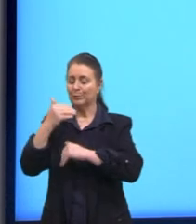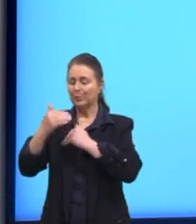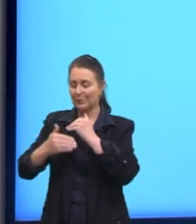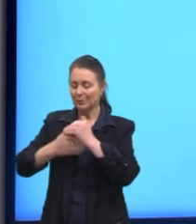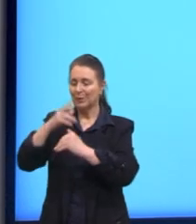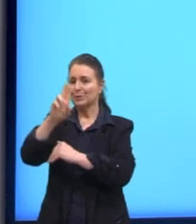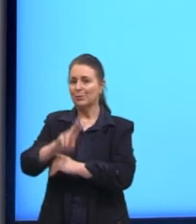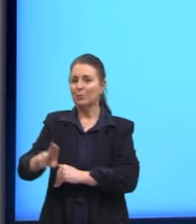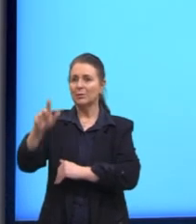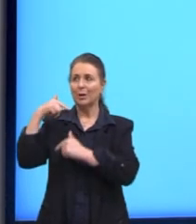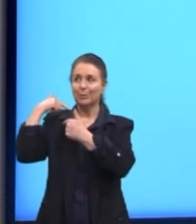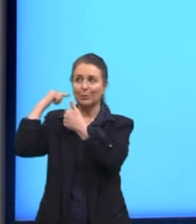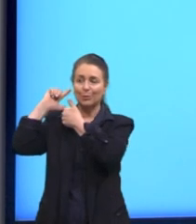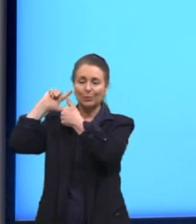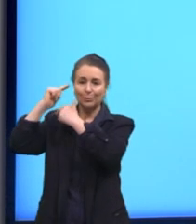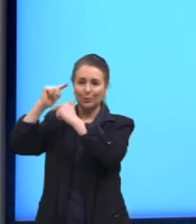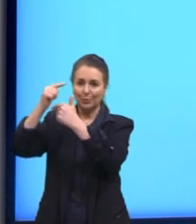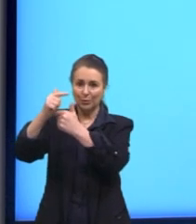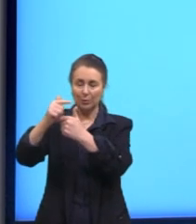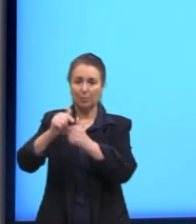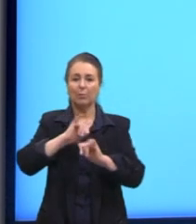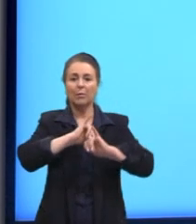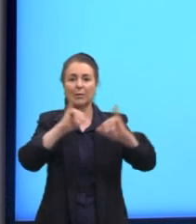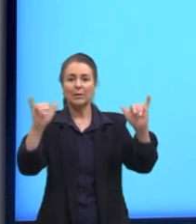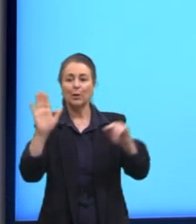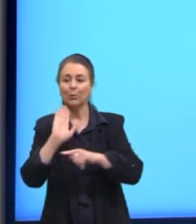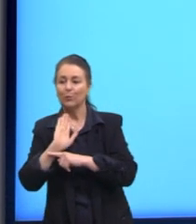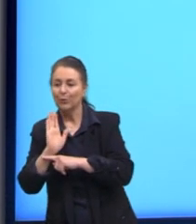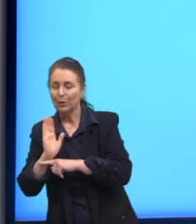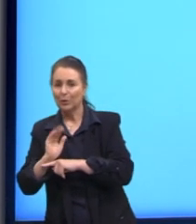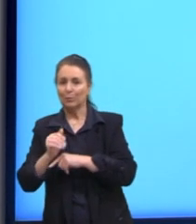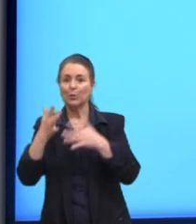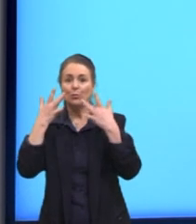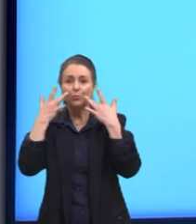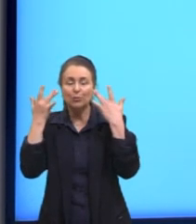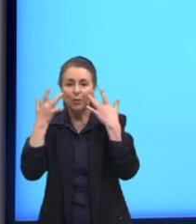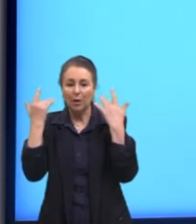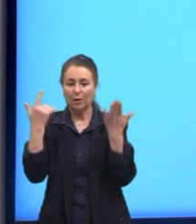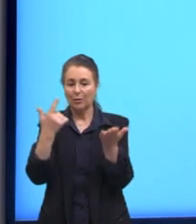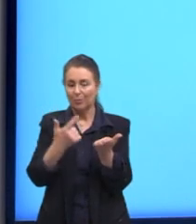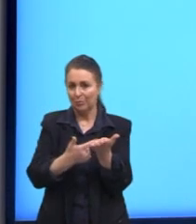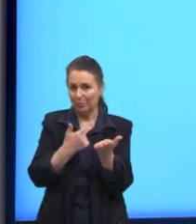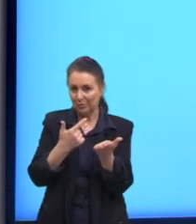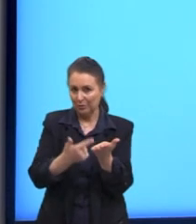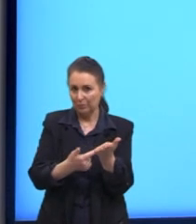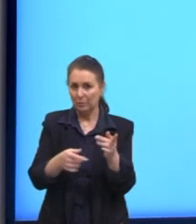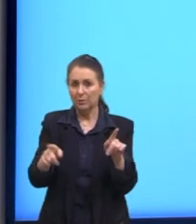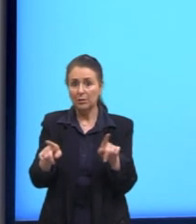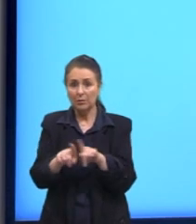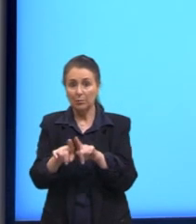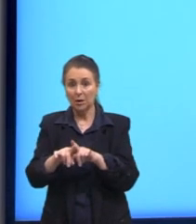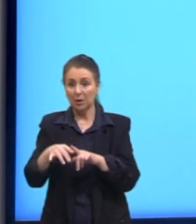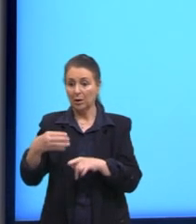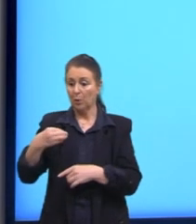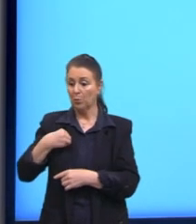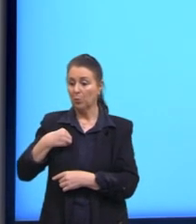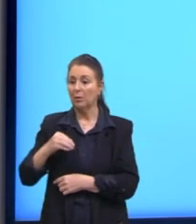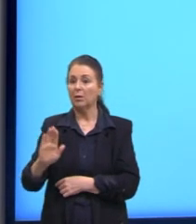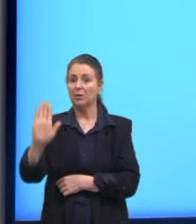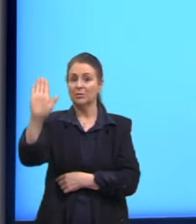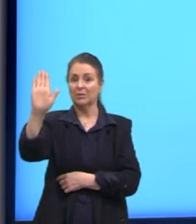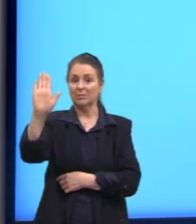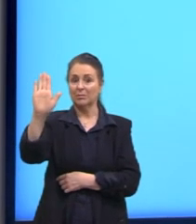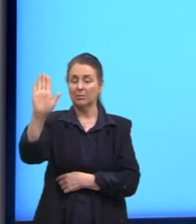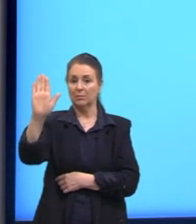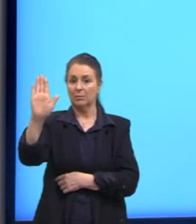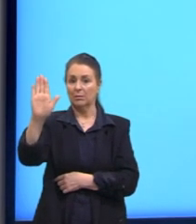usado tradicionalmente para recomendar um filme, uma peça, um livro e até um candidato. Mas a